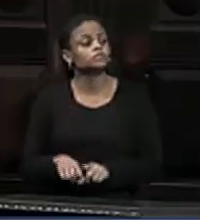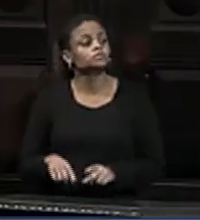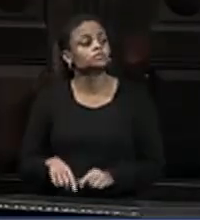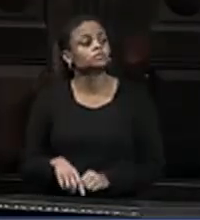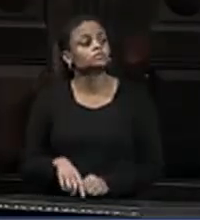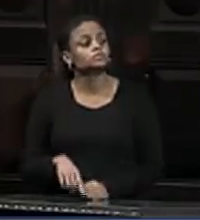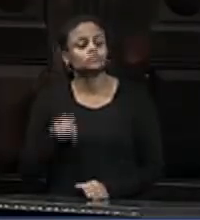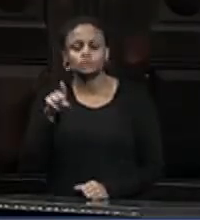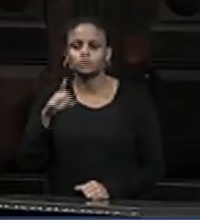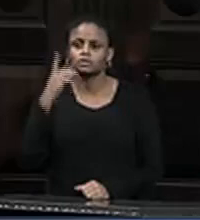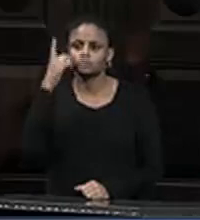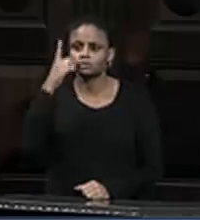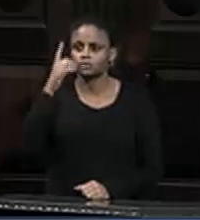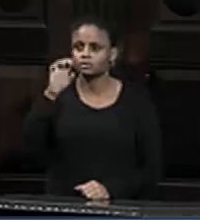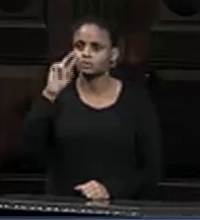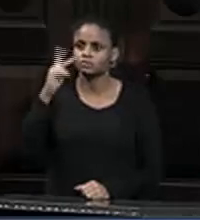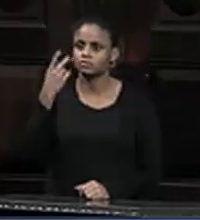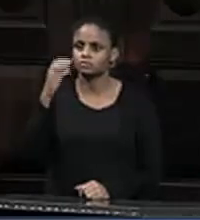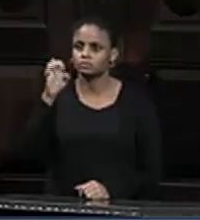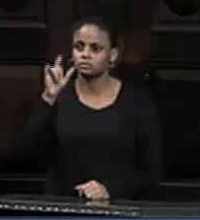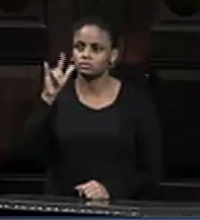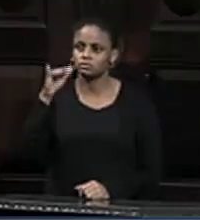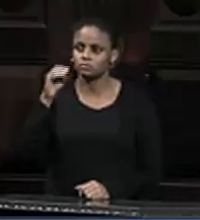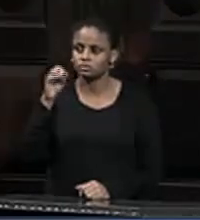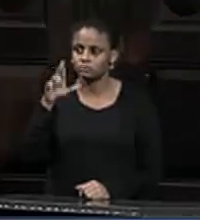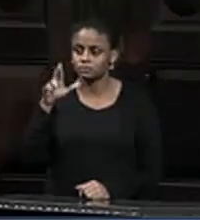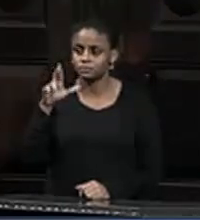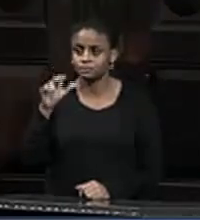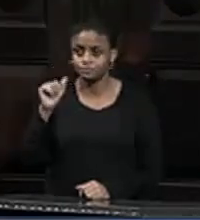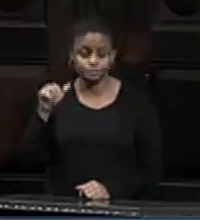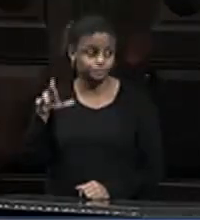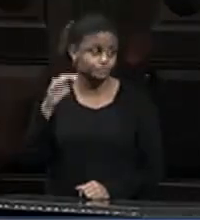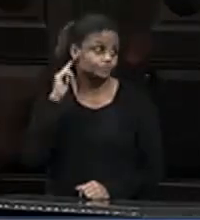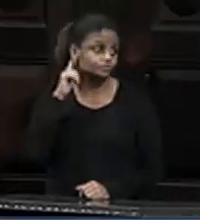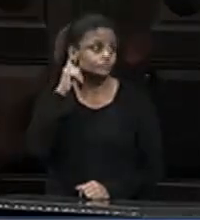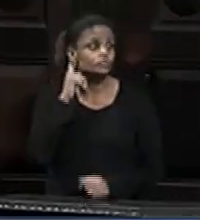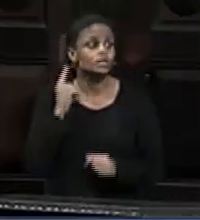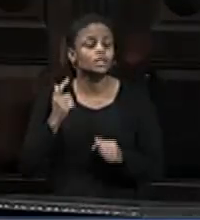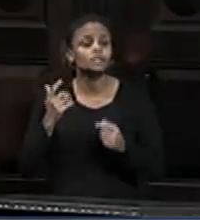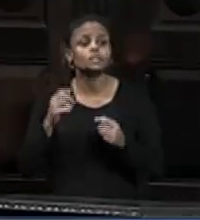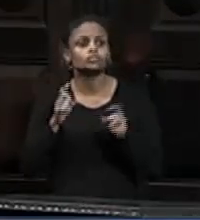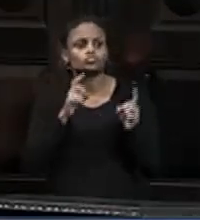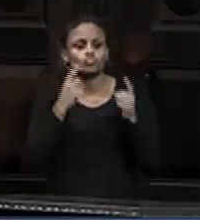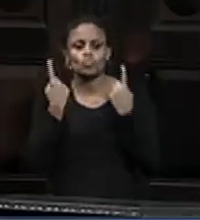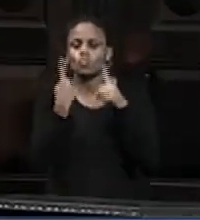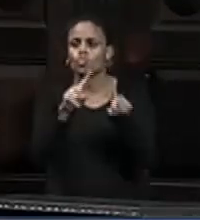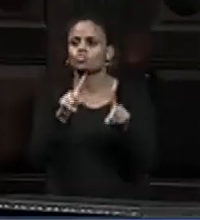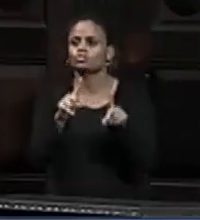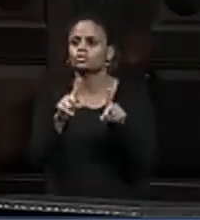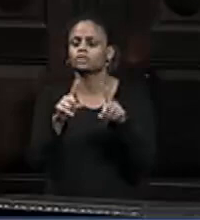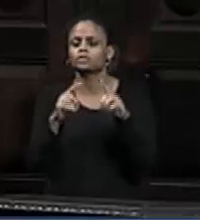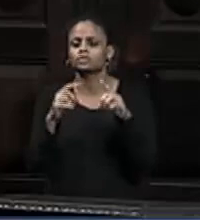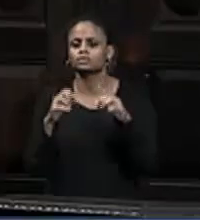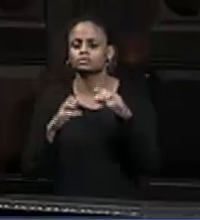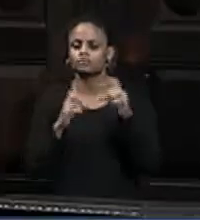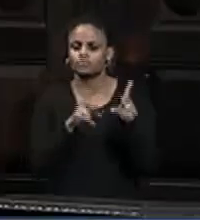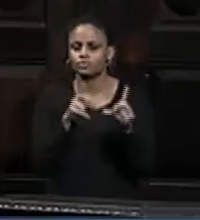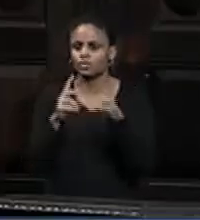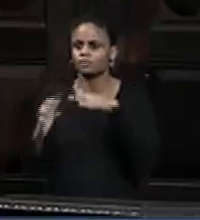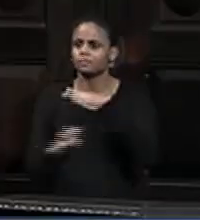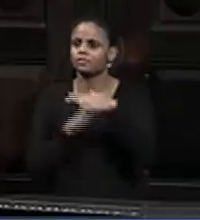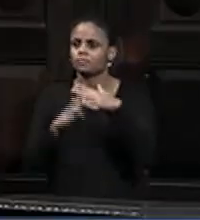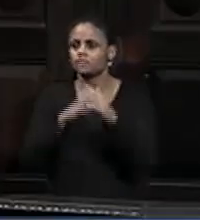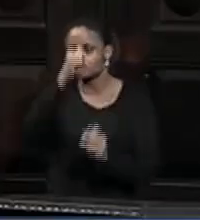Coelho, também participa desta luta, contra a privatização da Eletrobras. as distribuidoras de energia elétrica que